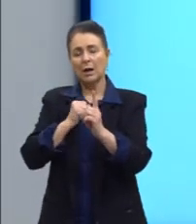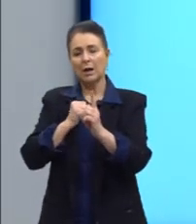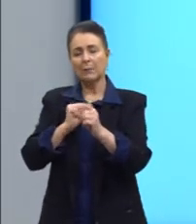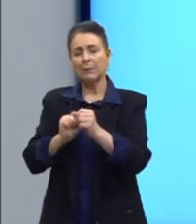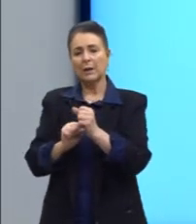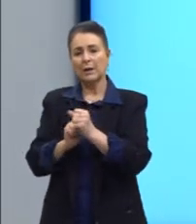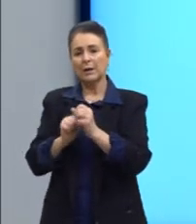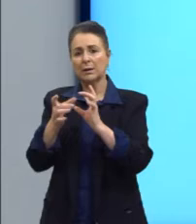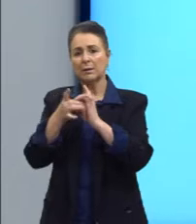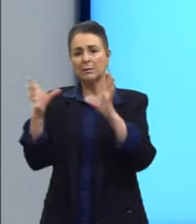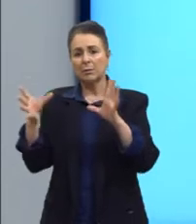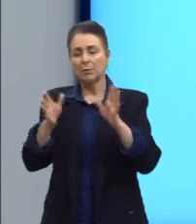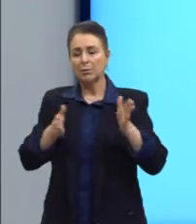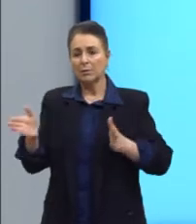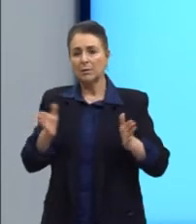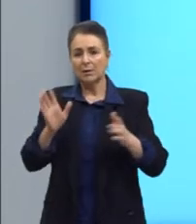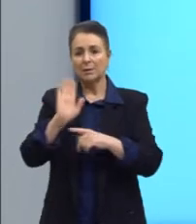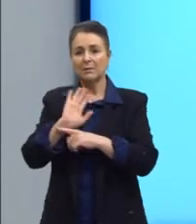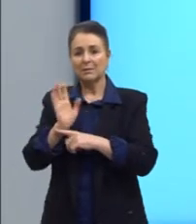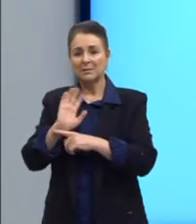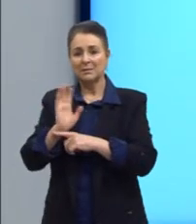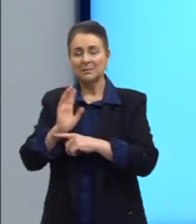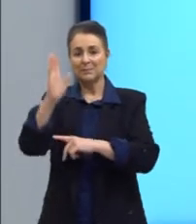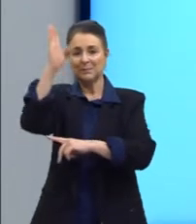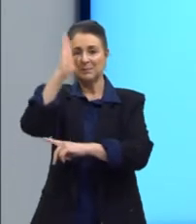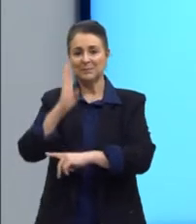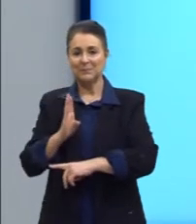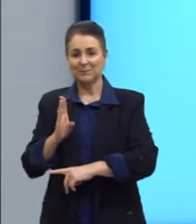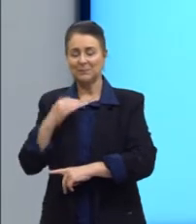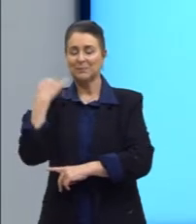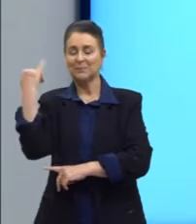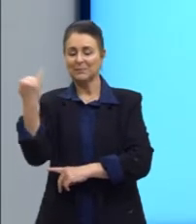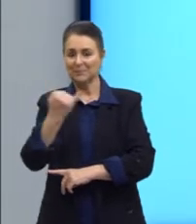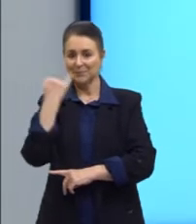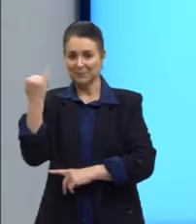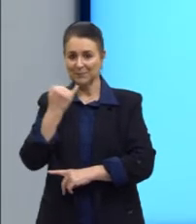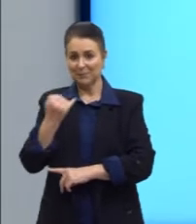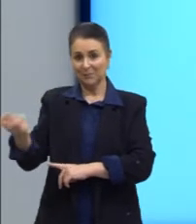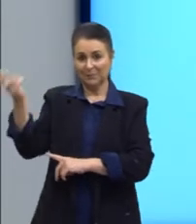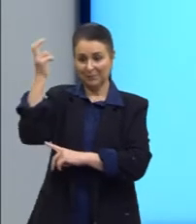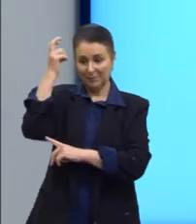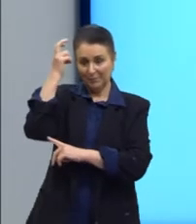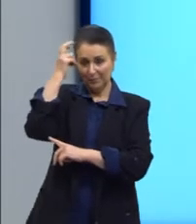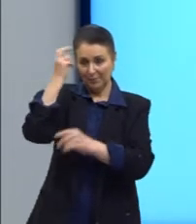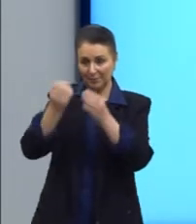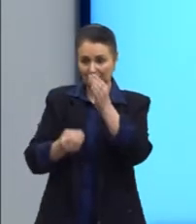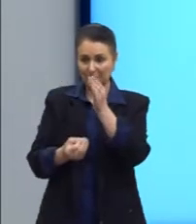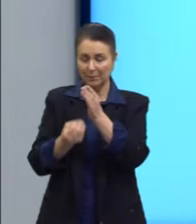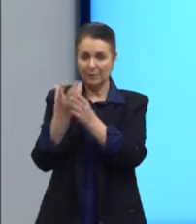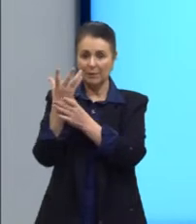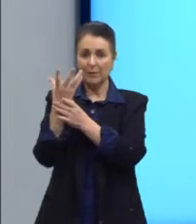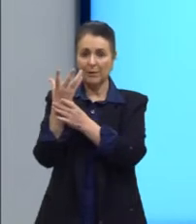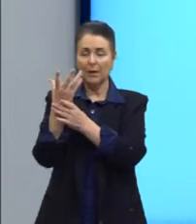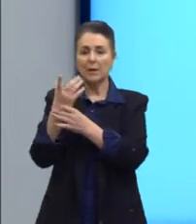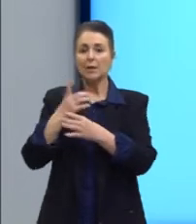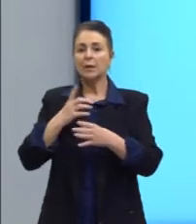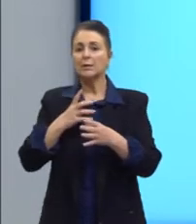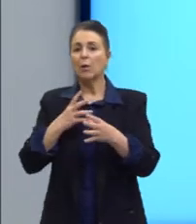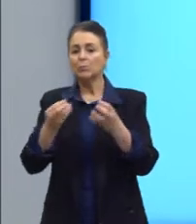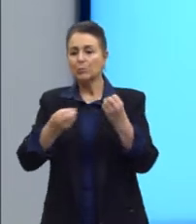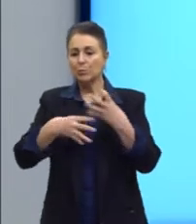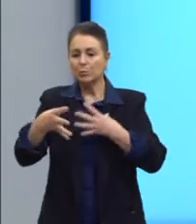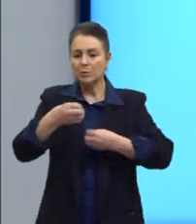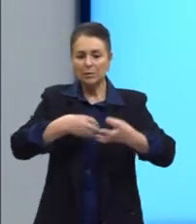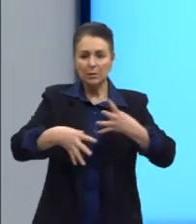Uma vez que essa importante fonte cultural está majoritariamente concentrada em